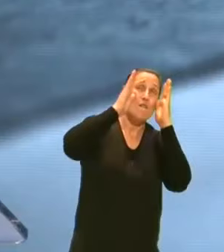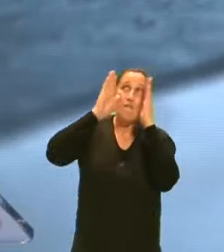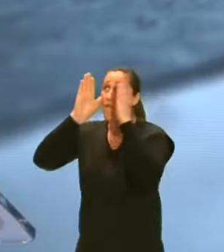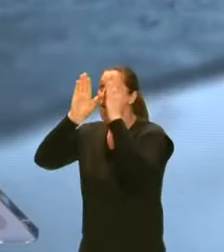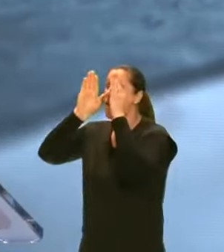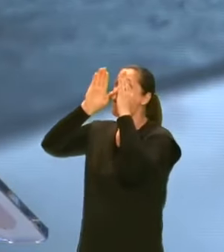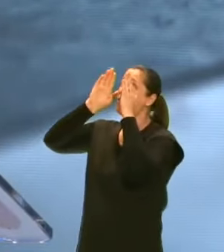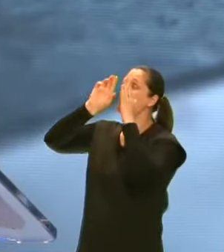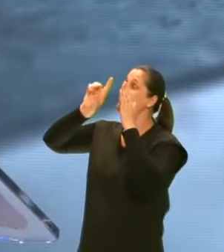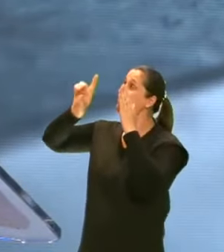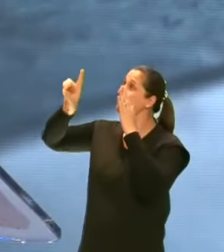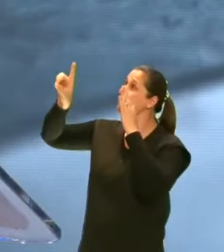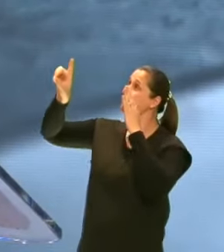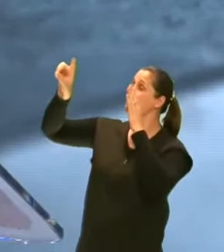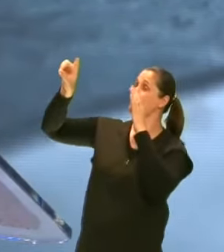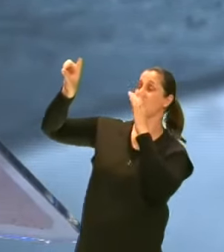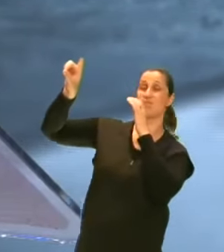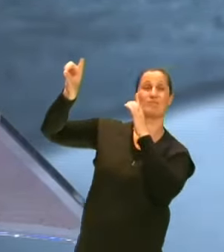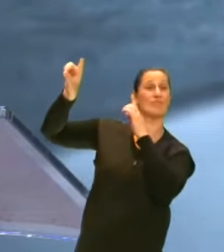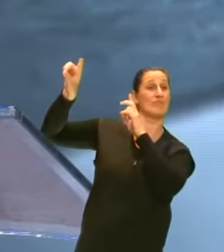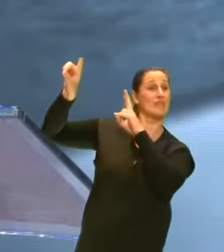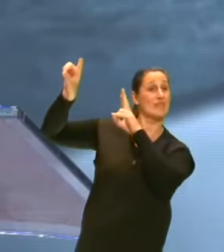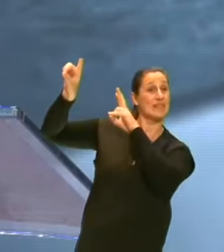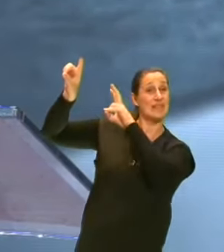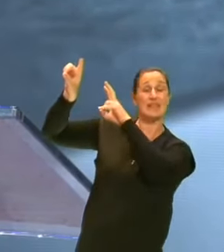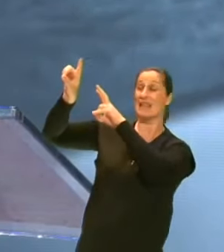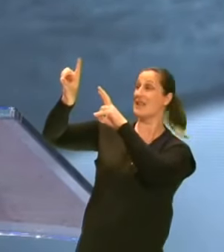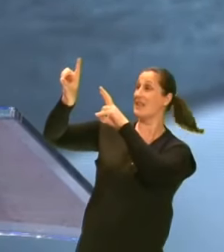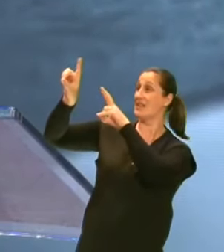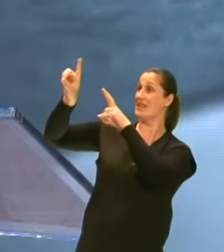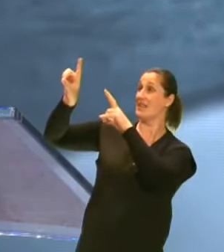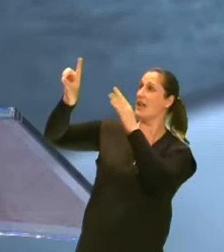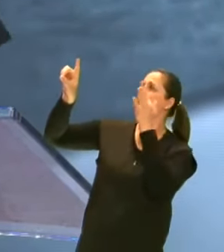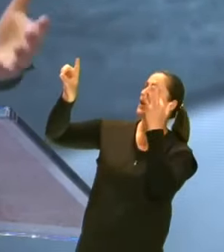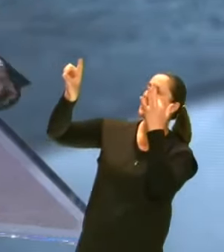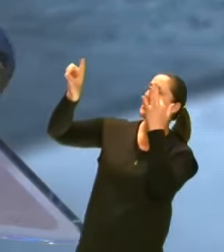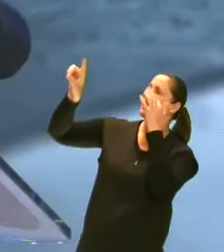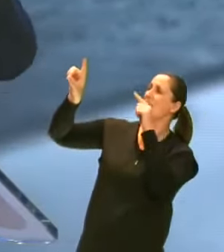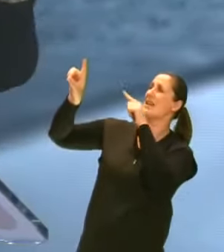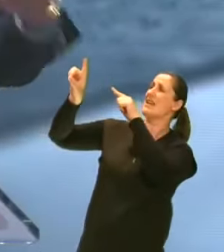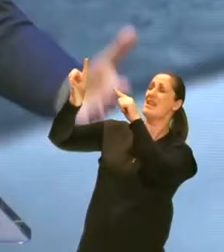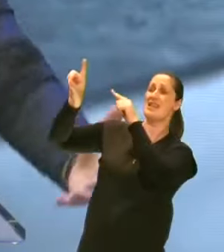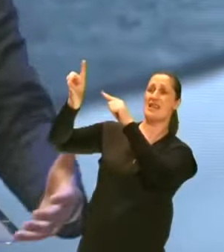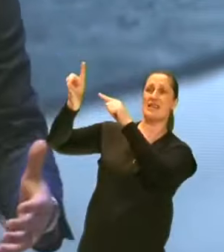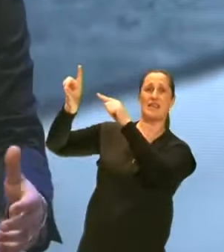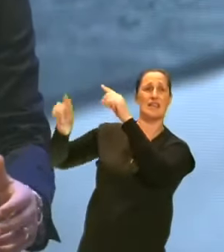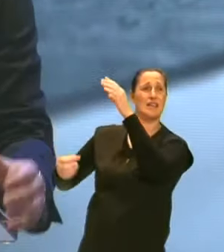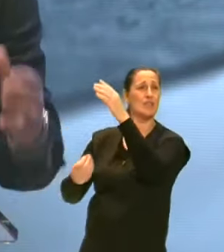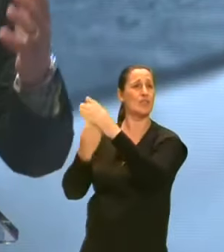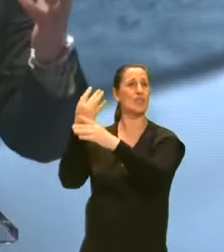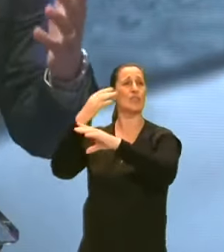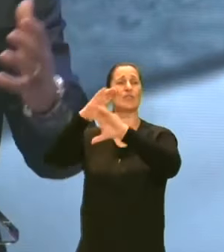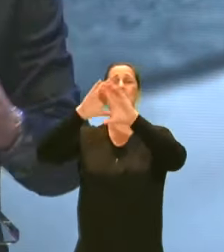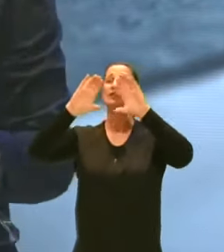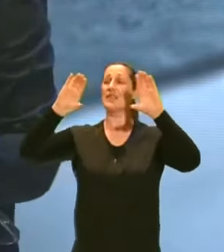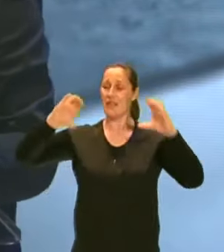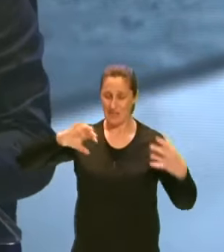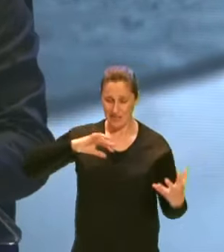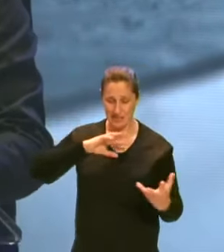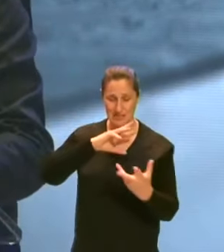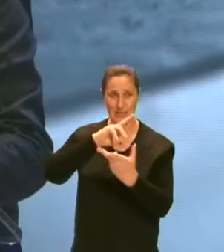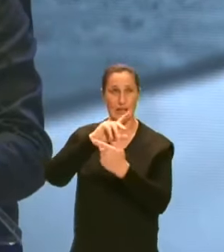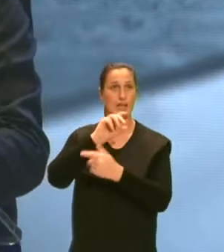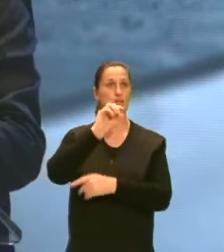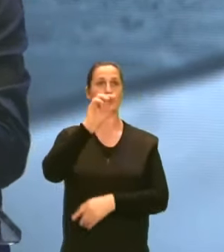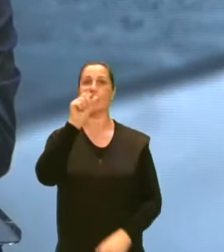criador, um Deus que é grande, um Deus que criou os céus e a terra ao som da sua